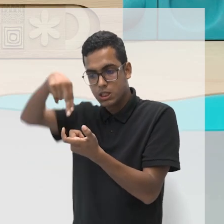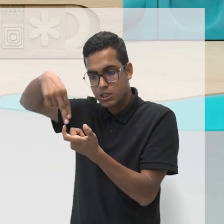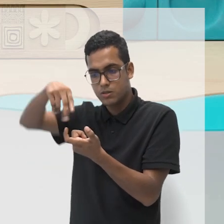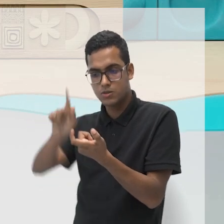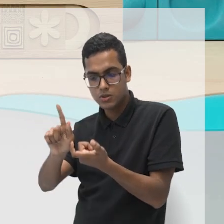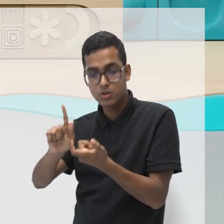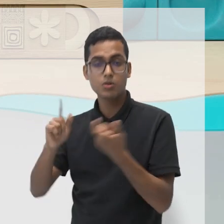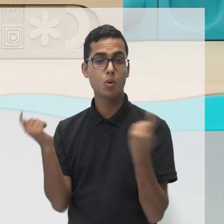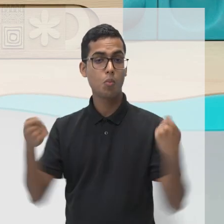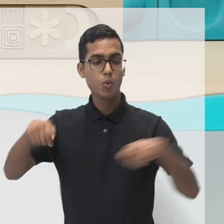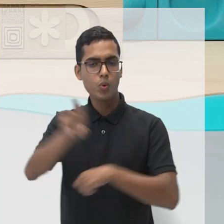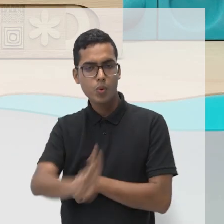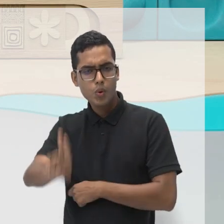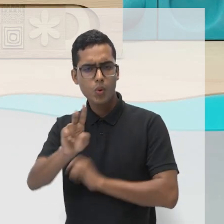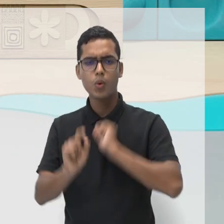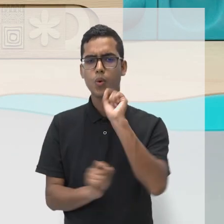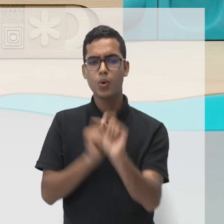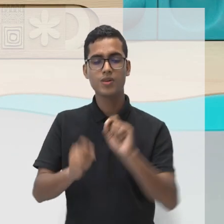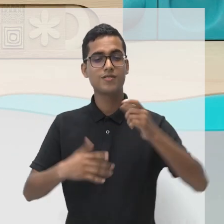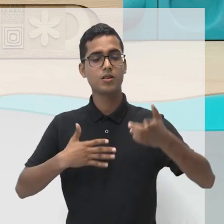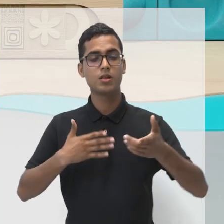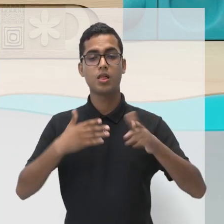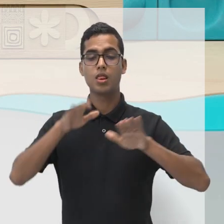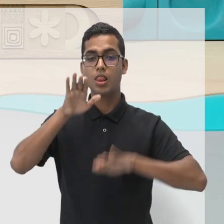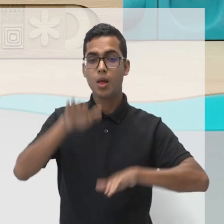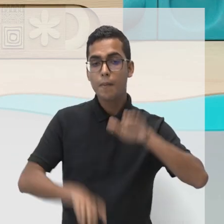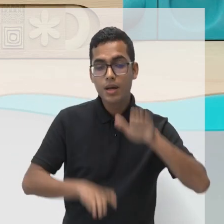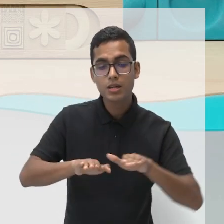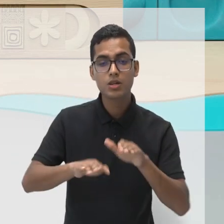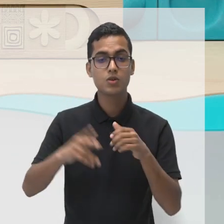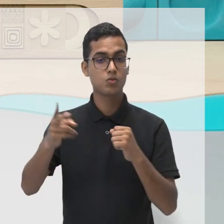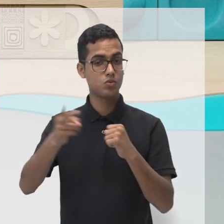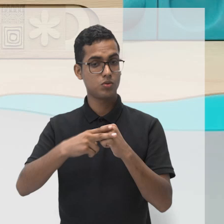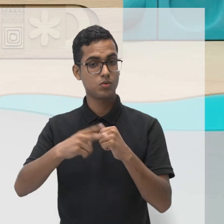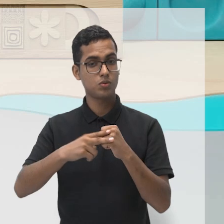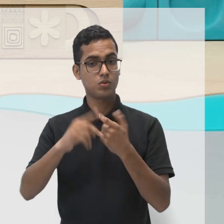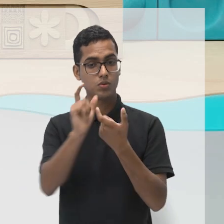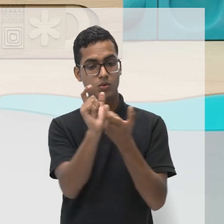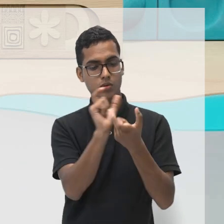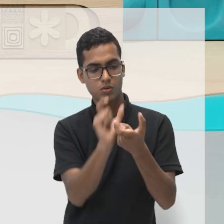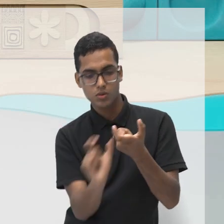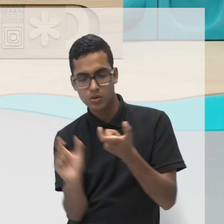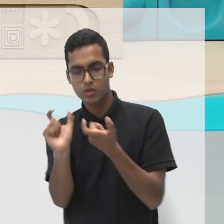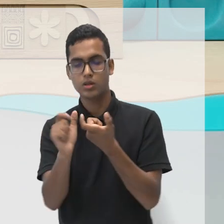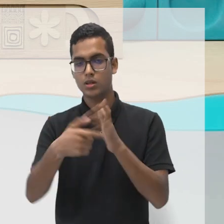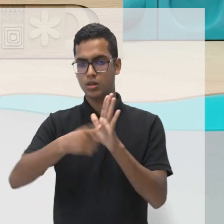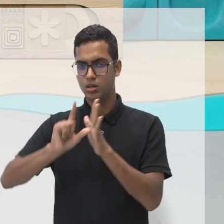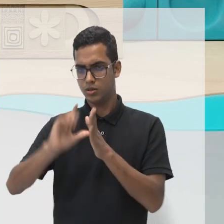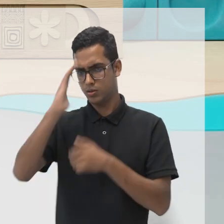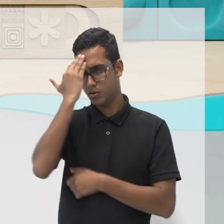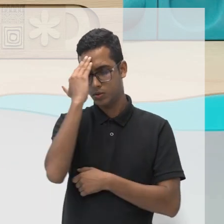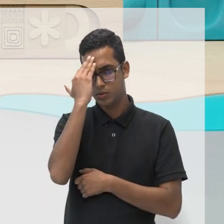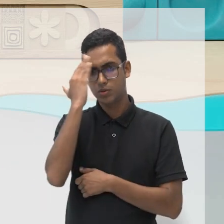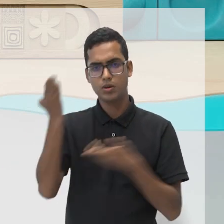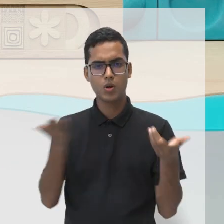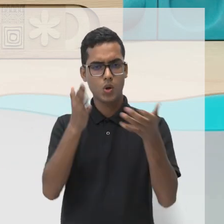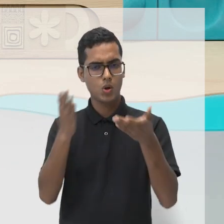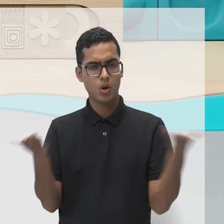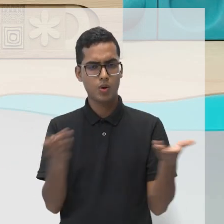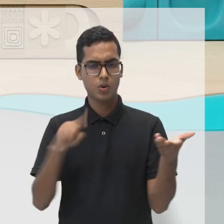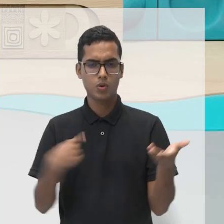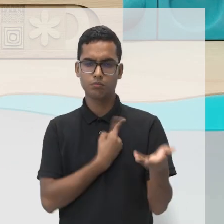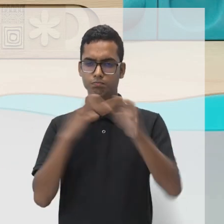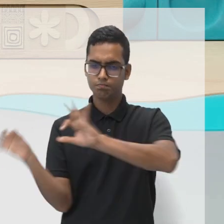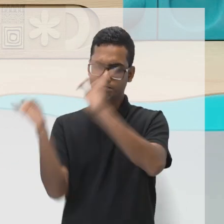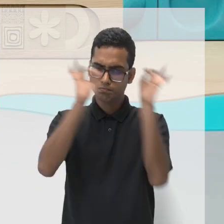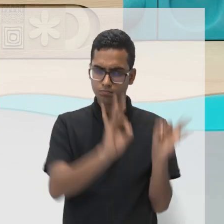sempre gerúndio, eles também podem ser usados dependendo do verbo que vem antes, da palavra que vem antes, né? E é isso que